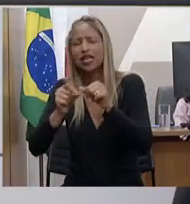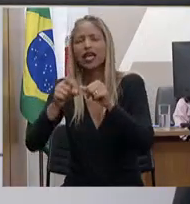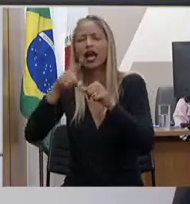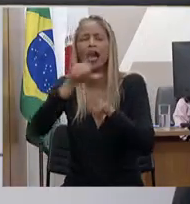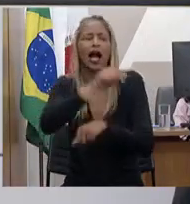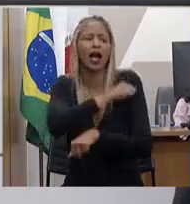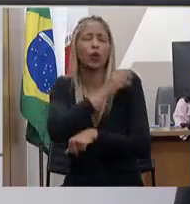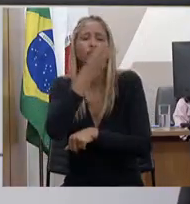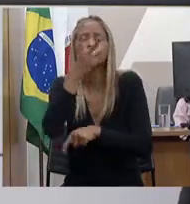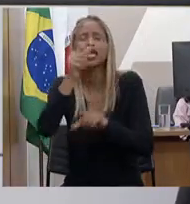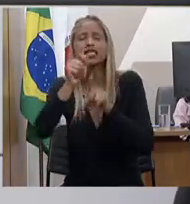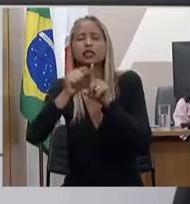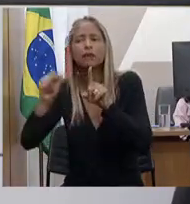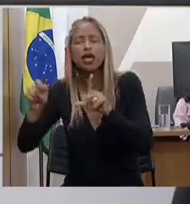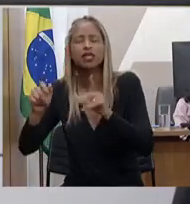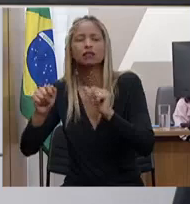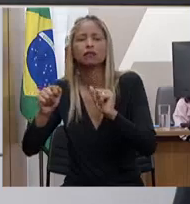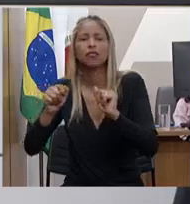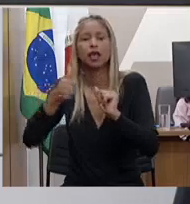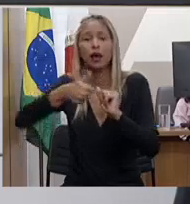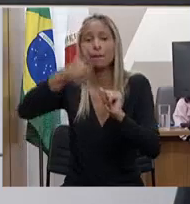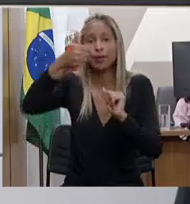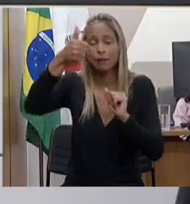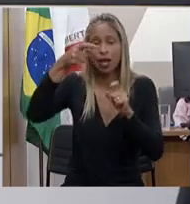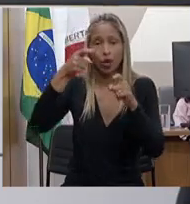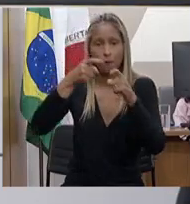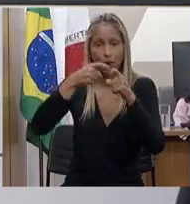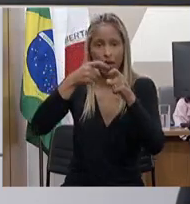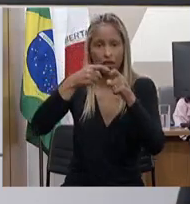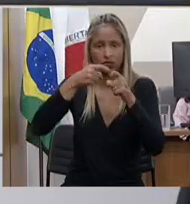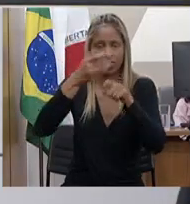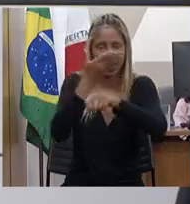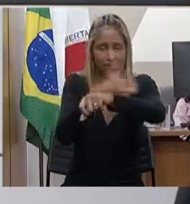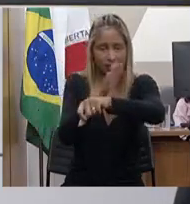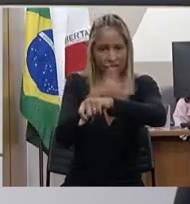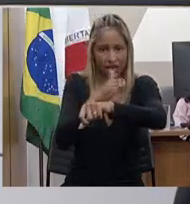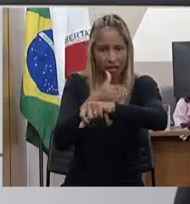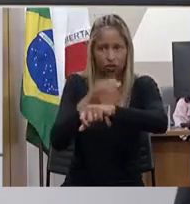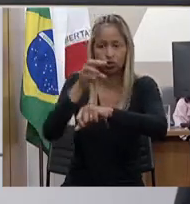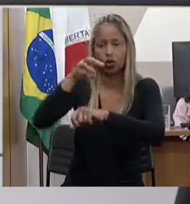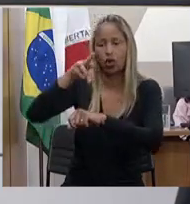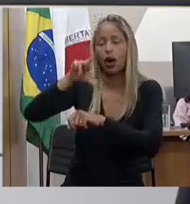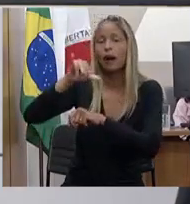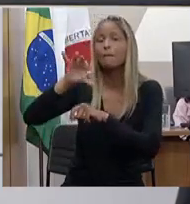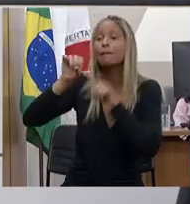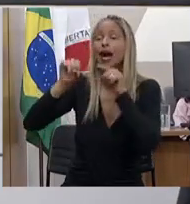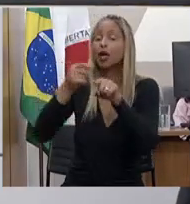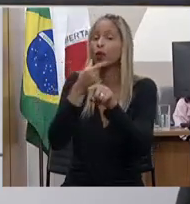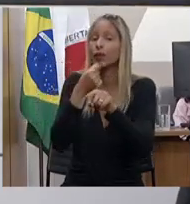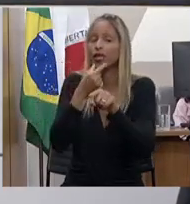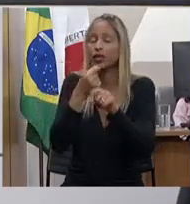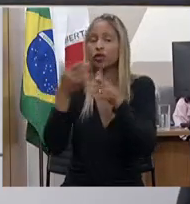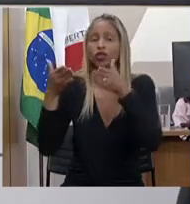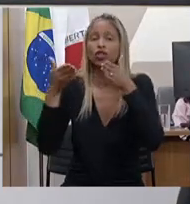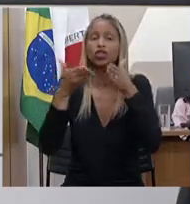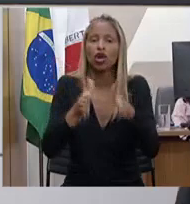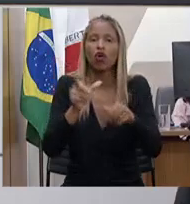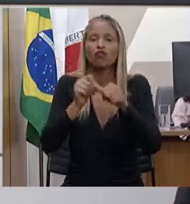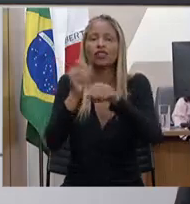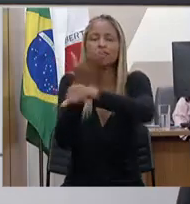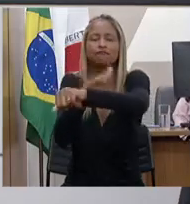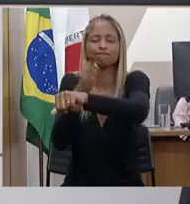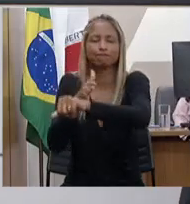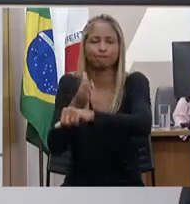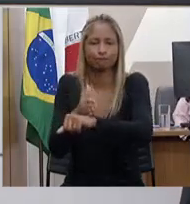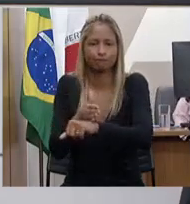ficariam há três meses que a gente e quem foi o primeiro médico que foi lá fazer estágio com a gente o Mário o Mário chegou lá a fazer o estágio com a